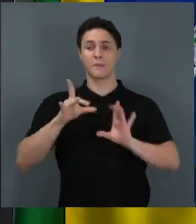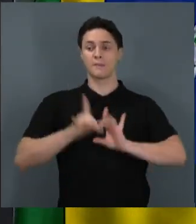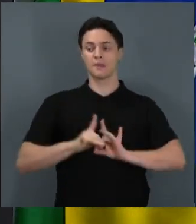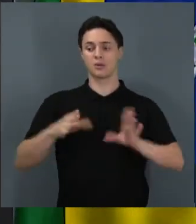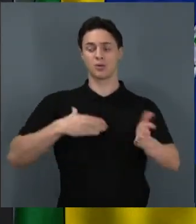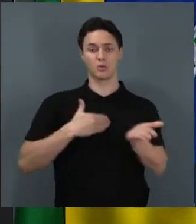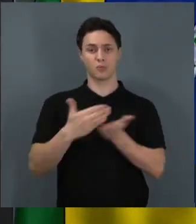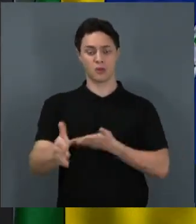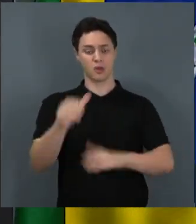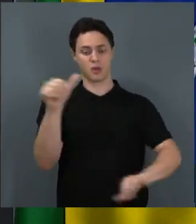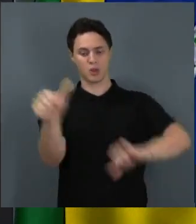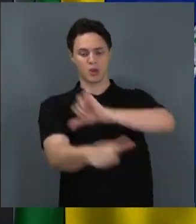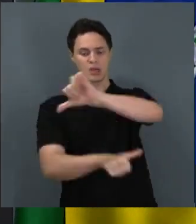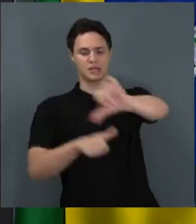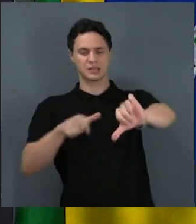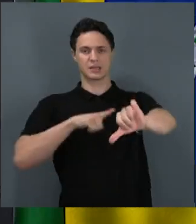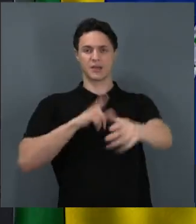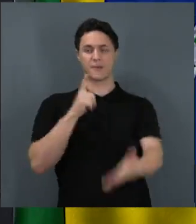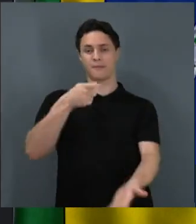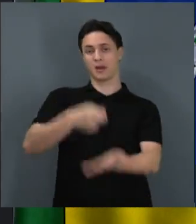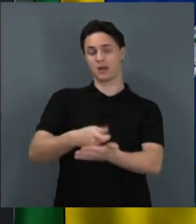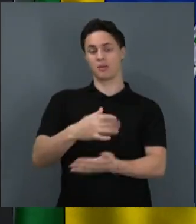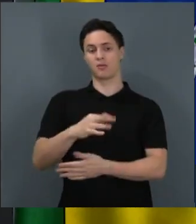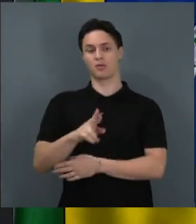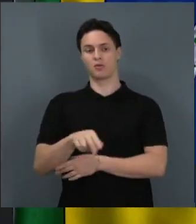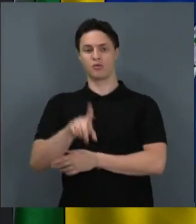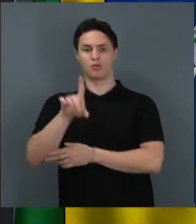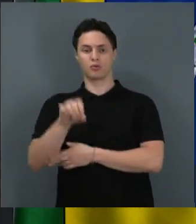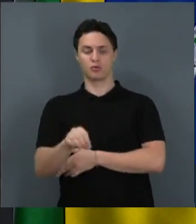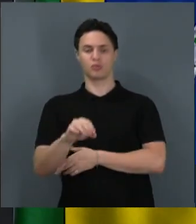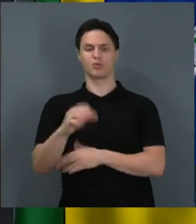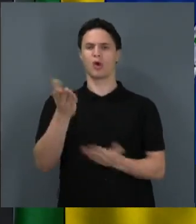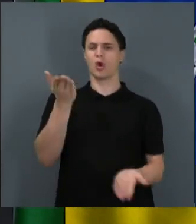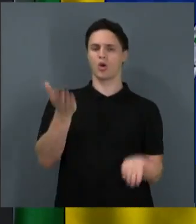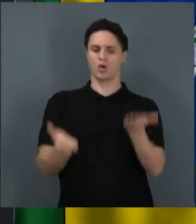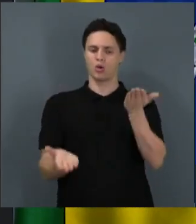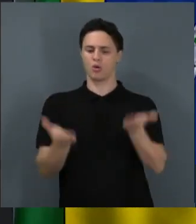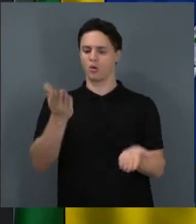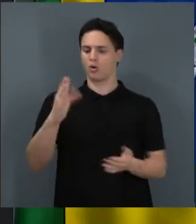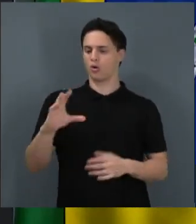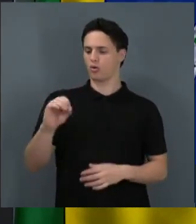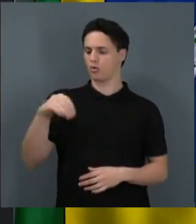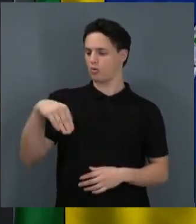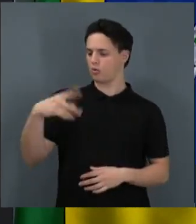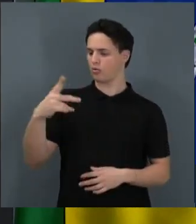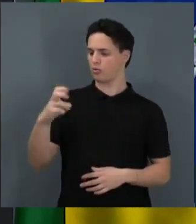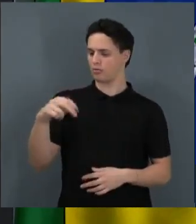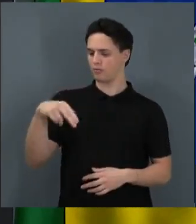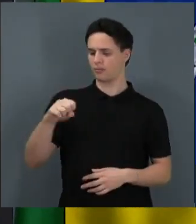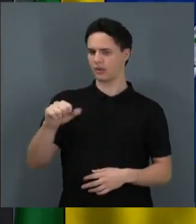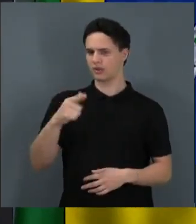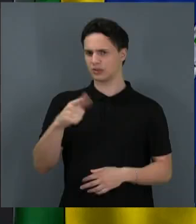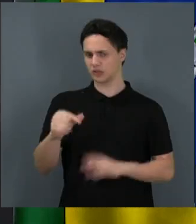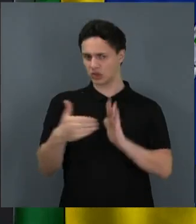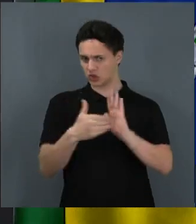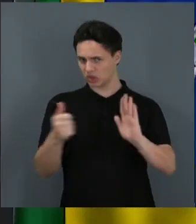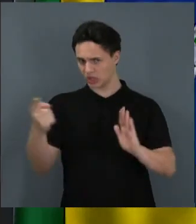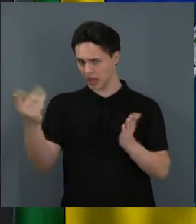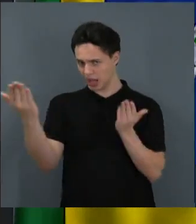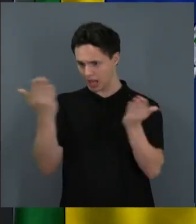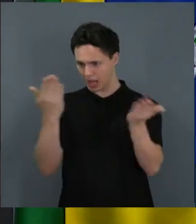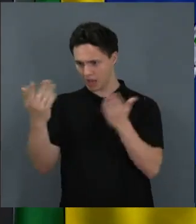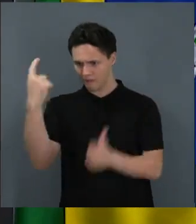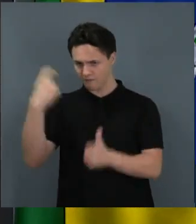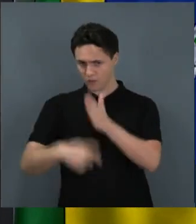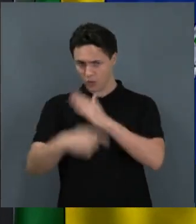dessa transição de pagamentos de fundos de compensação. E como é que o governo vai resolver isso? Vai tirar dos parâmetros fiscais mais uma